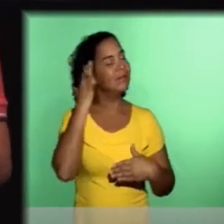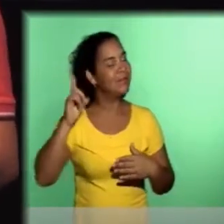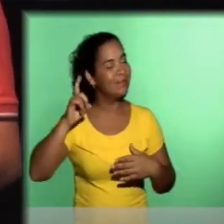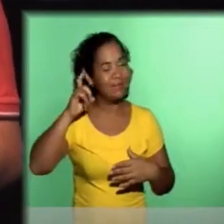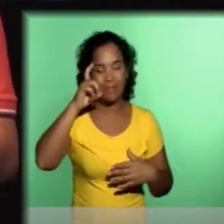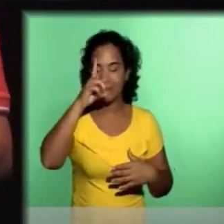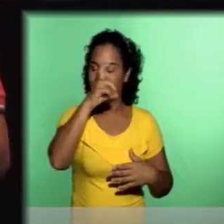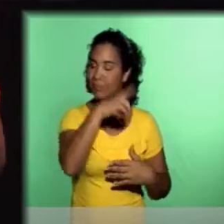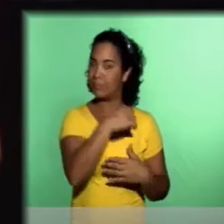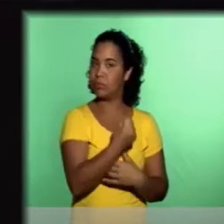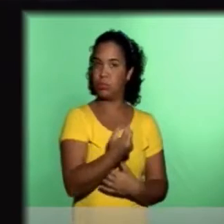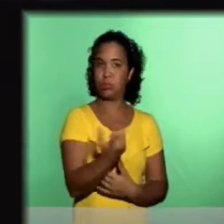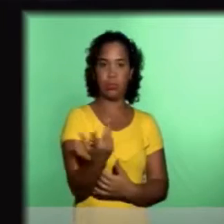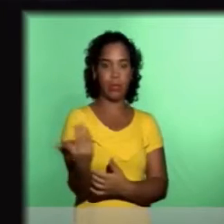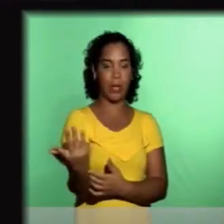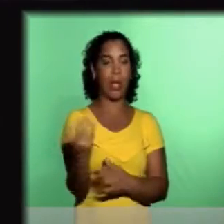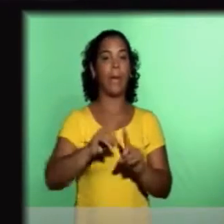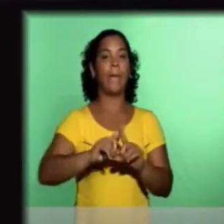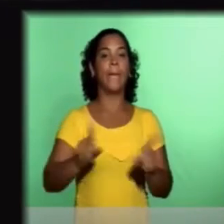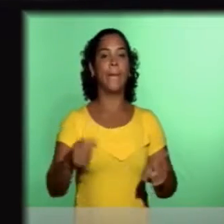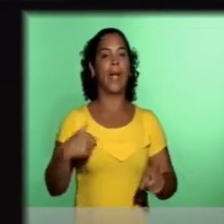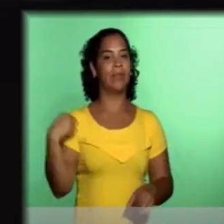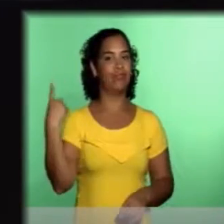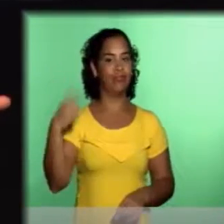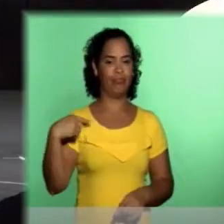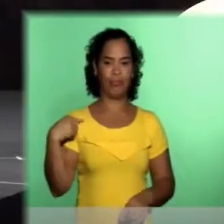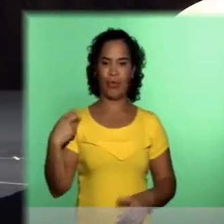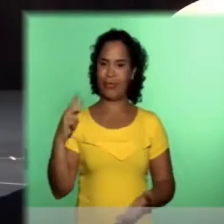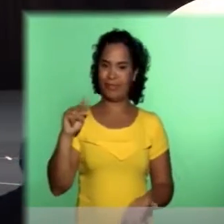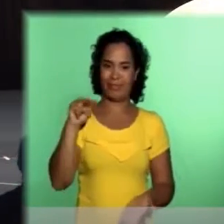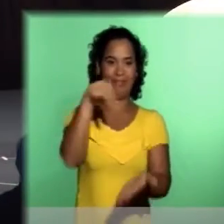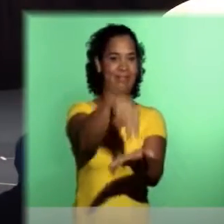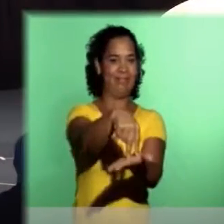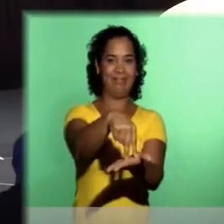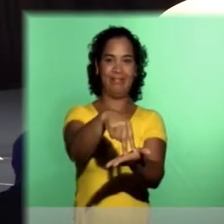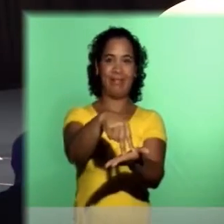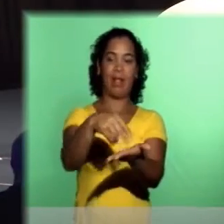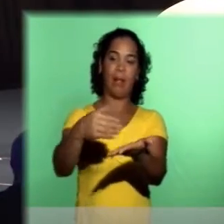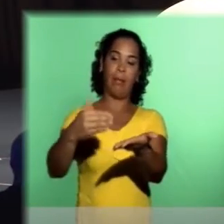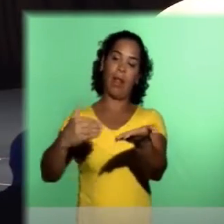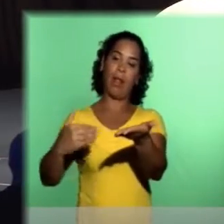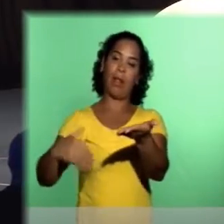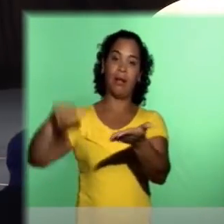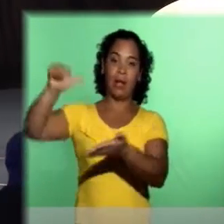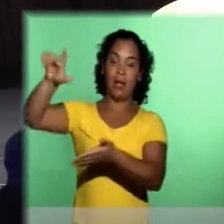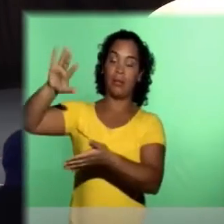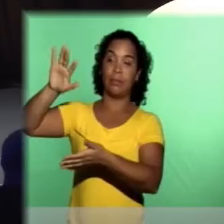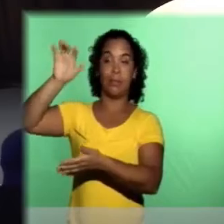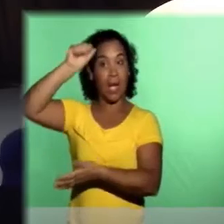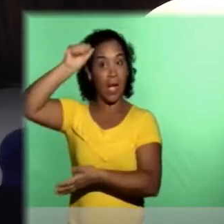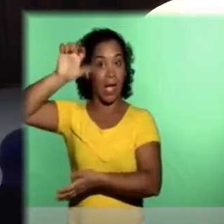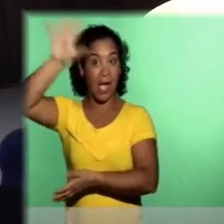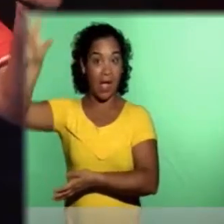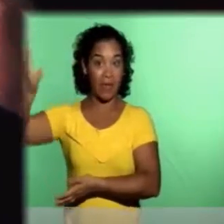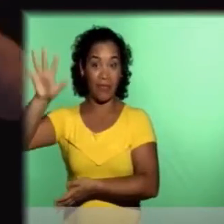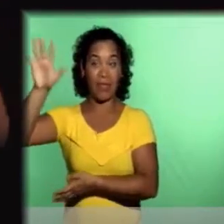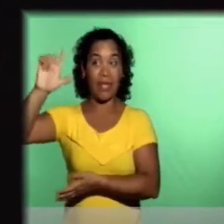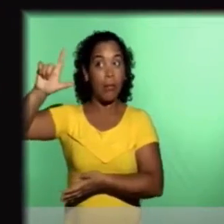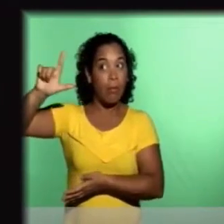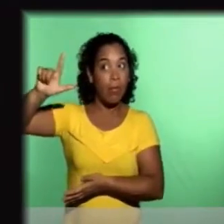Brasil. Mas, certamente, nós estamos muito à frente dos países africanos, especialmente dos países da